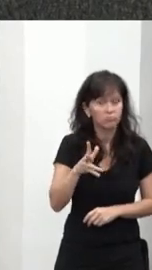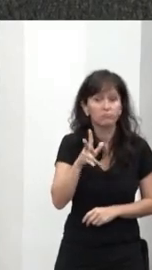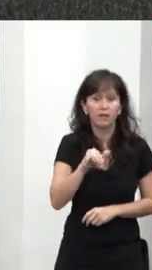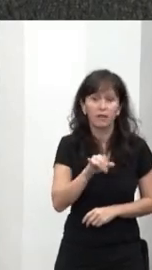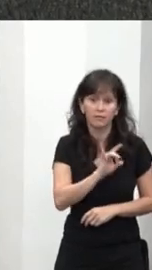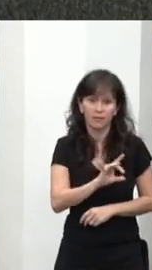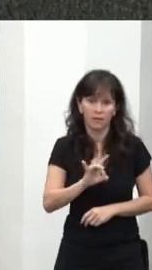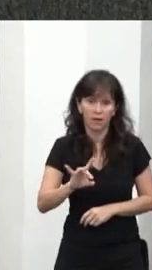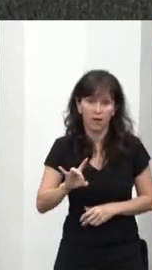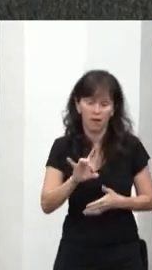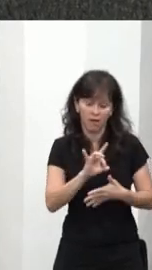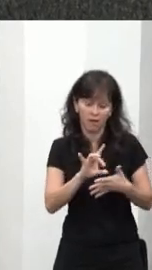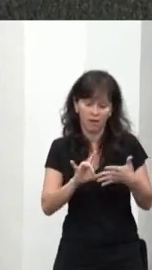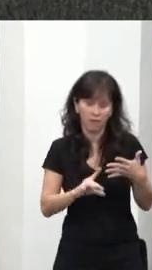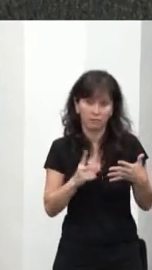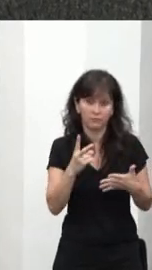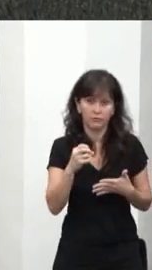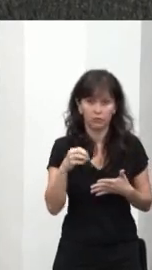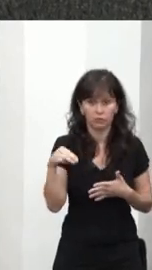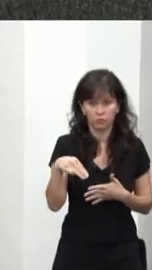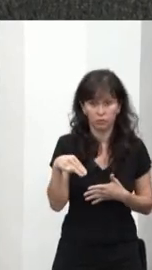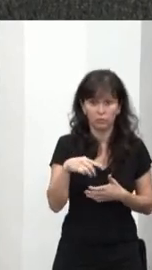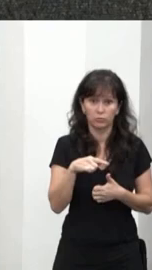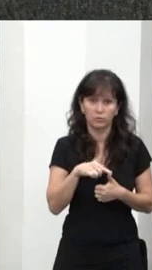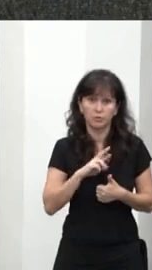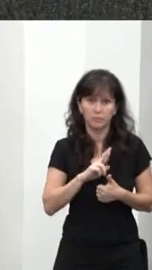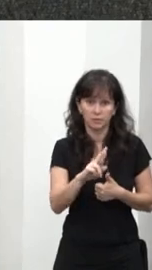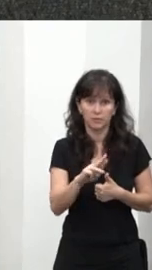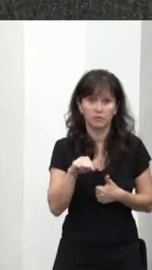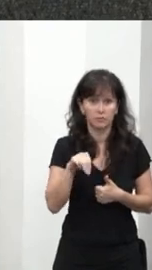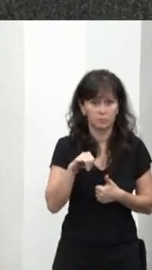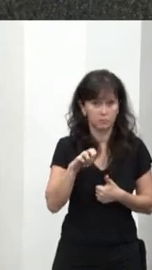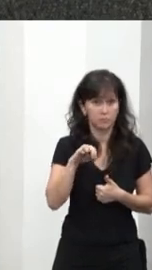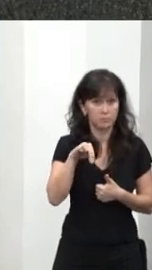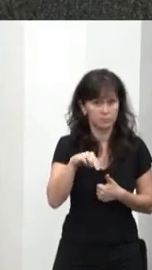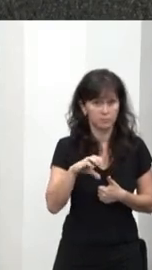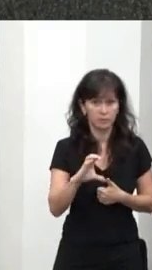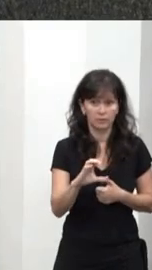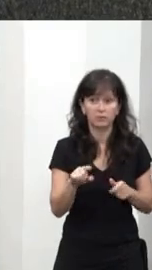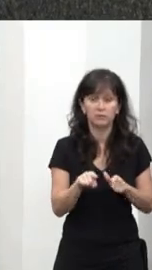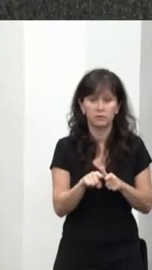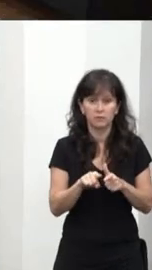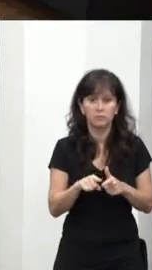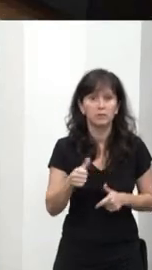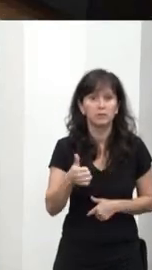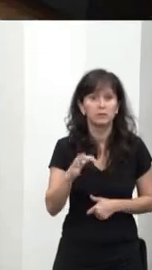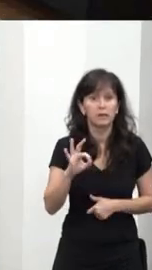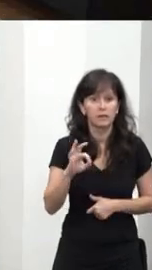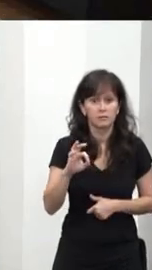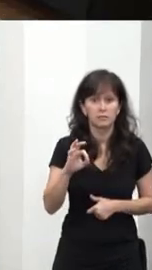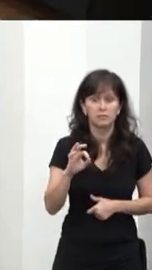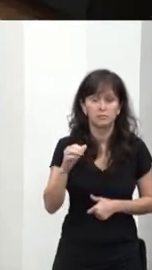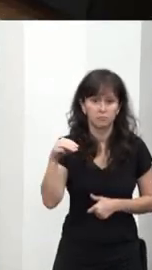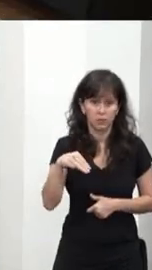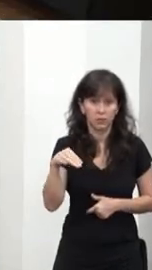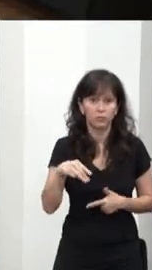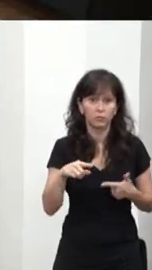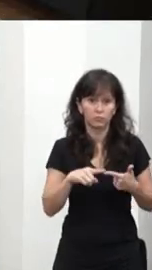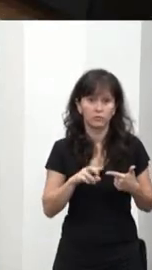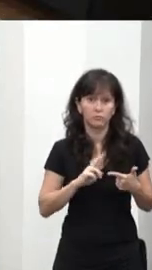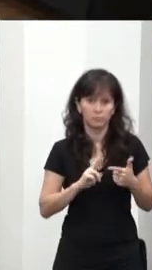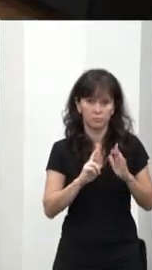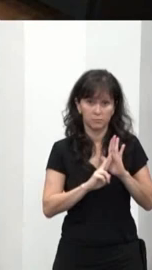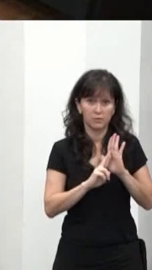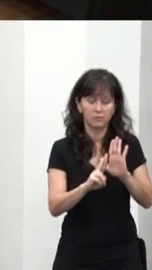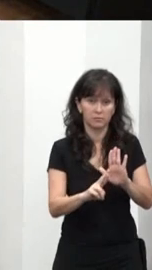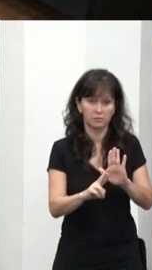para o representante do ministério da cultura nós daremos 10 minutos para o representante da Fundação Catarinense Cultura e depois